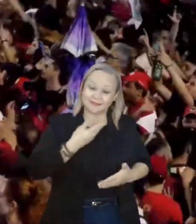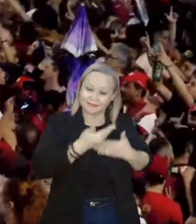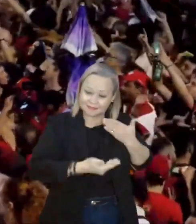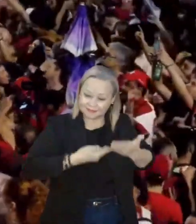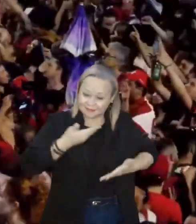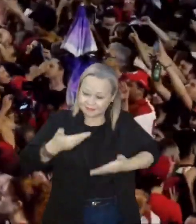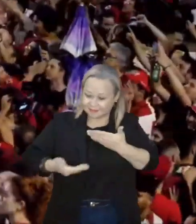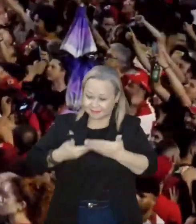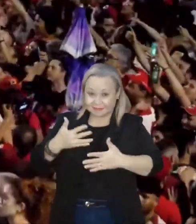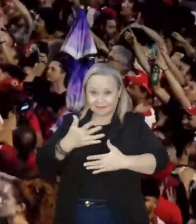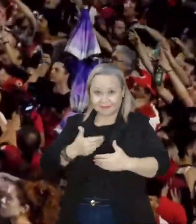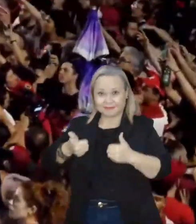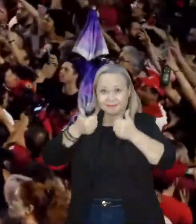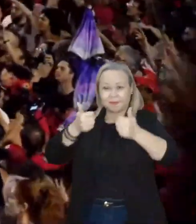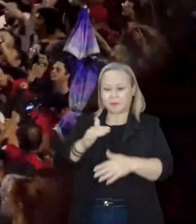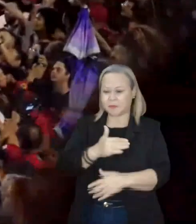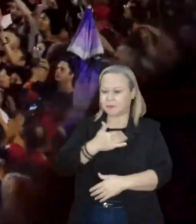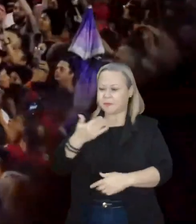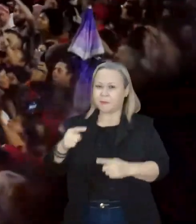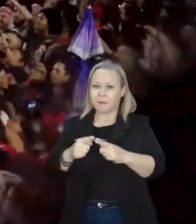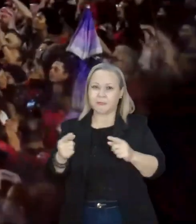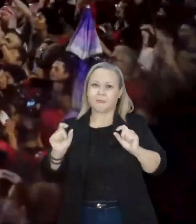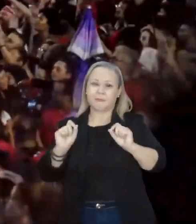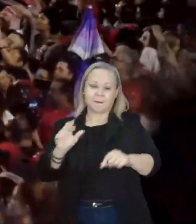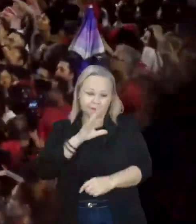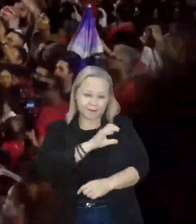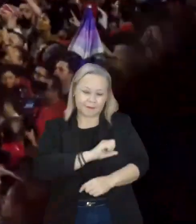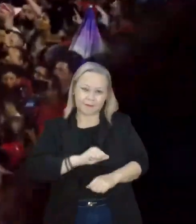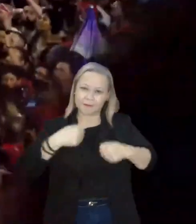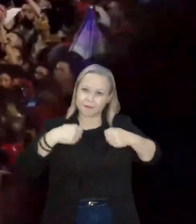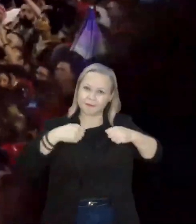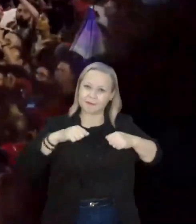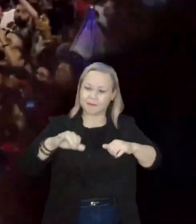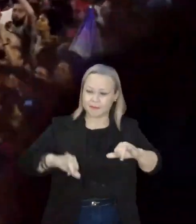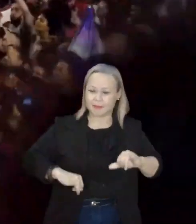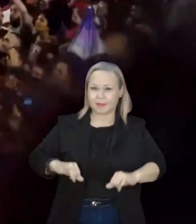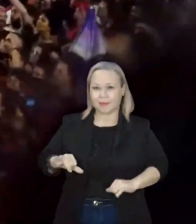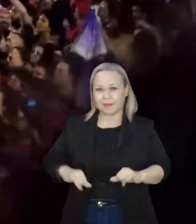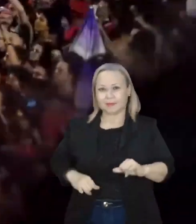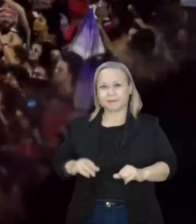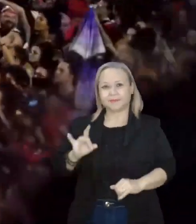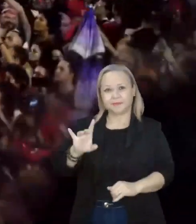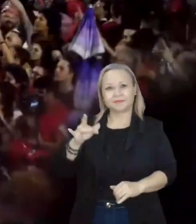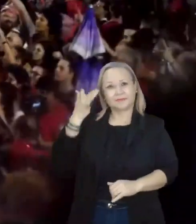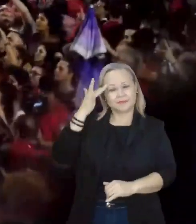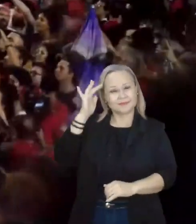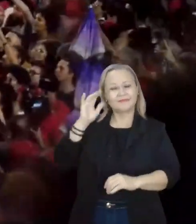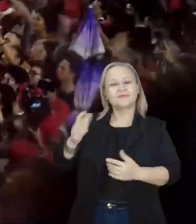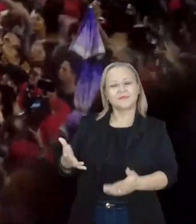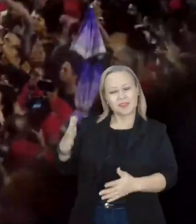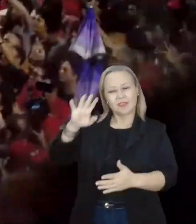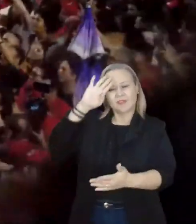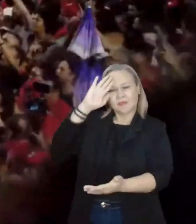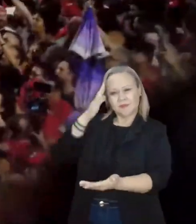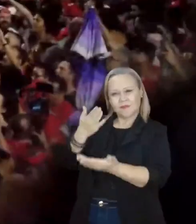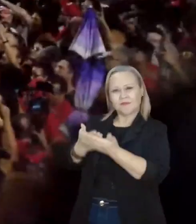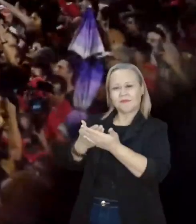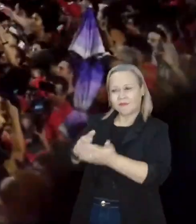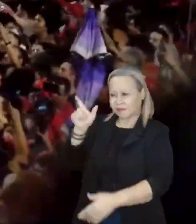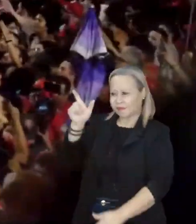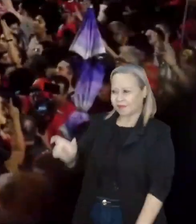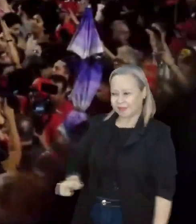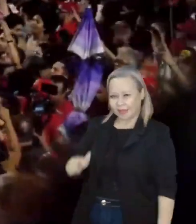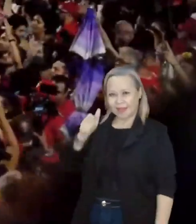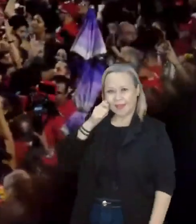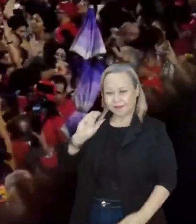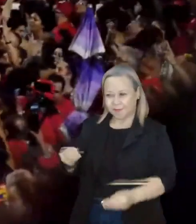diz que melhor é morrer, mas amada não é, verbo é sofrer. Eu só sei que confio na moça e na moça eu ponho a força